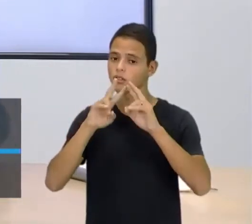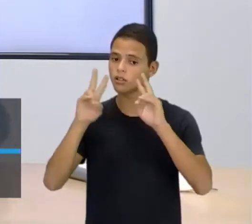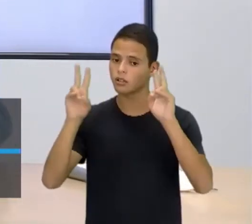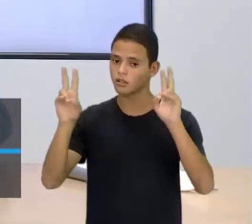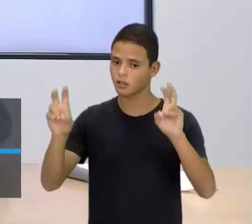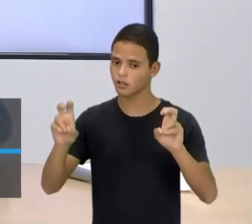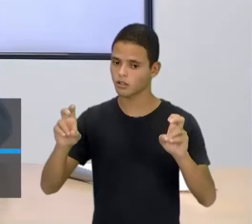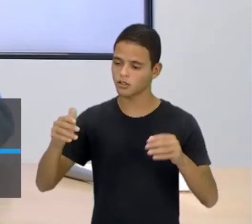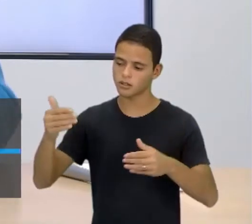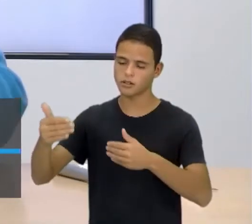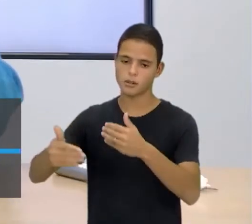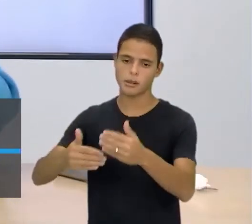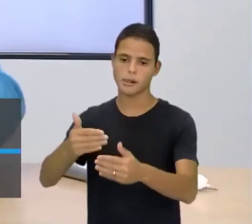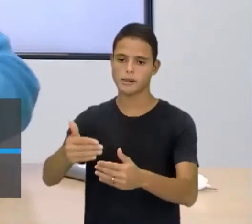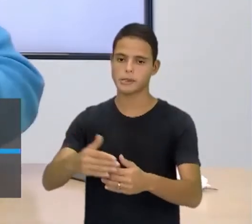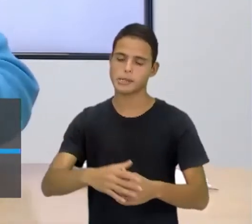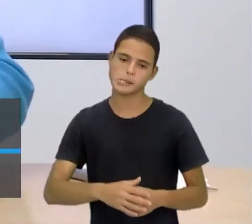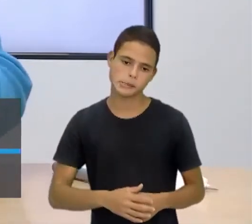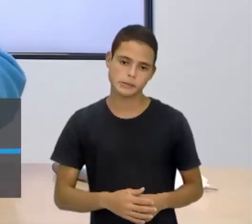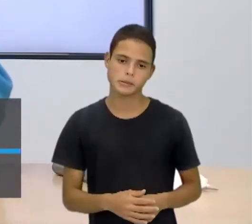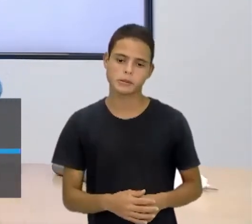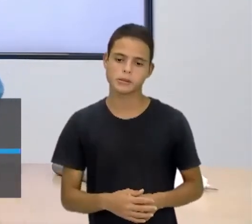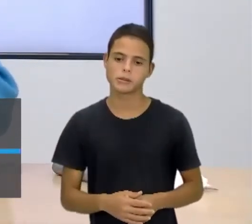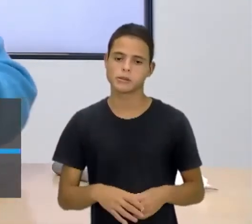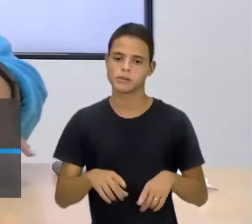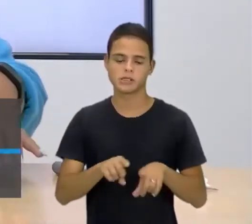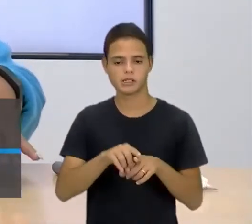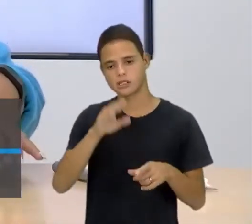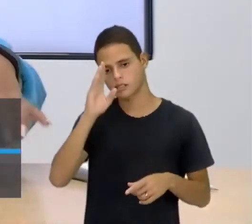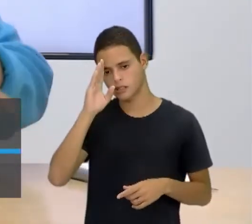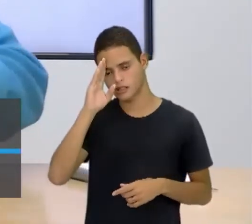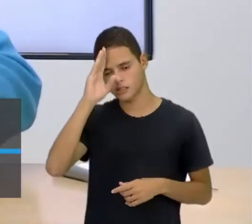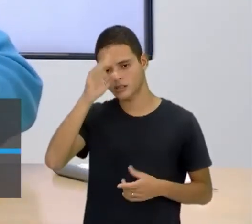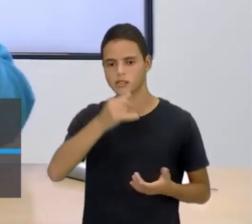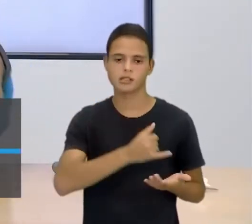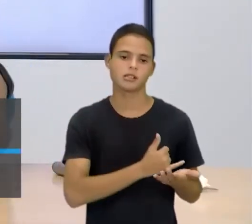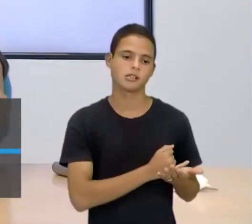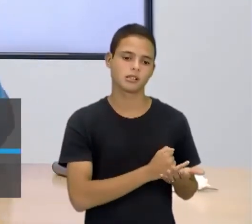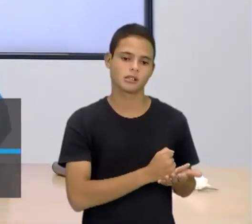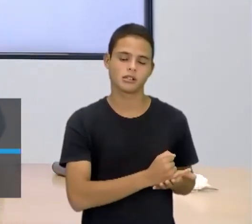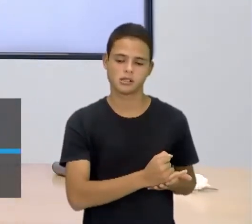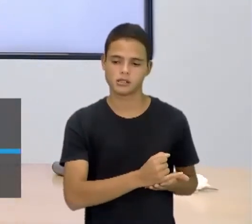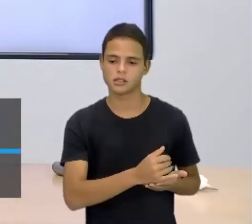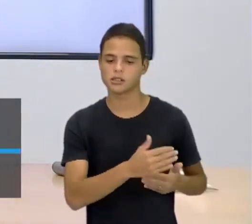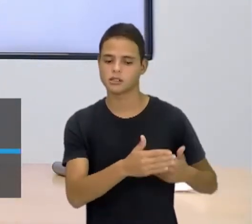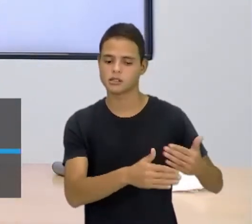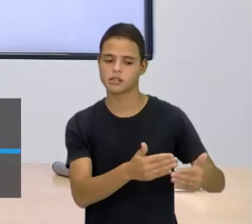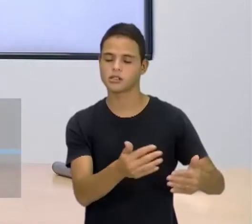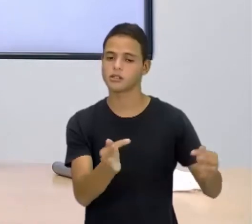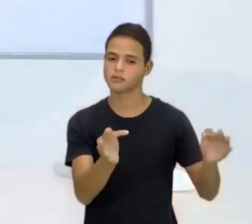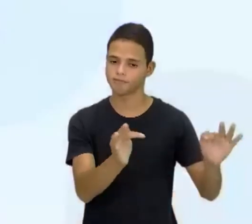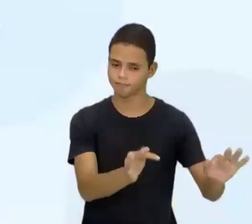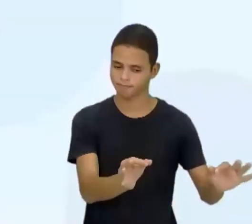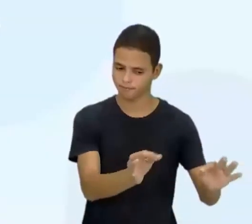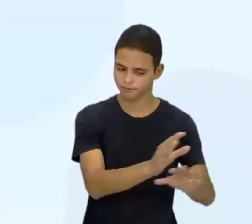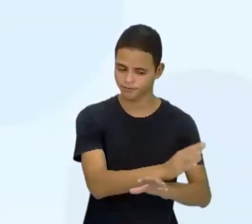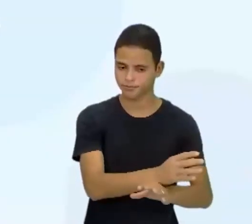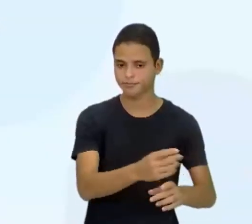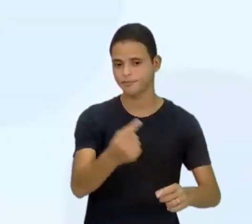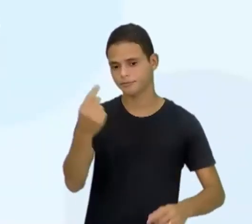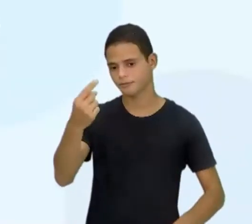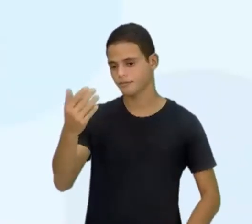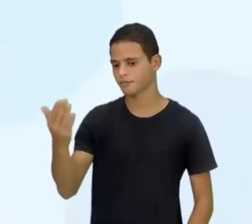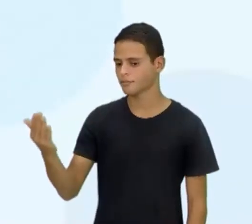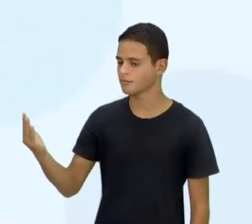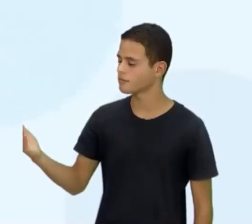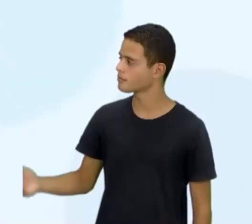no desenvolvimento, no caso, e também, principalmente, na introdução, desenvolvimento e conclusão. Primeira parte aí para vocês, na